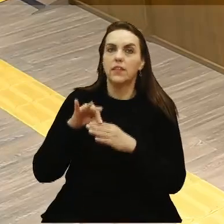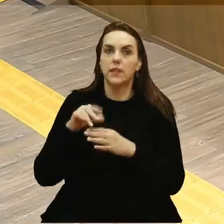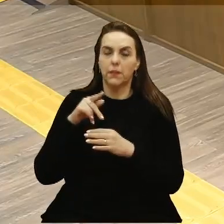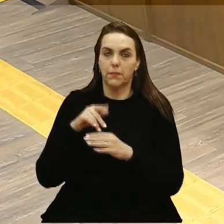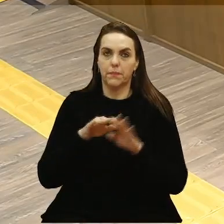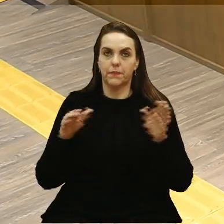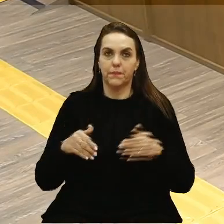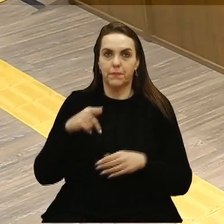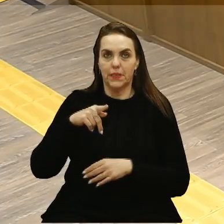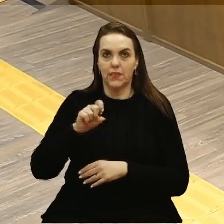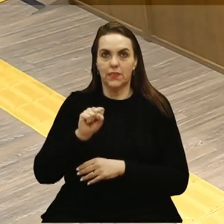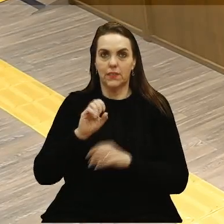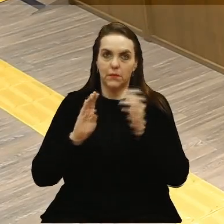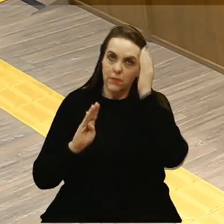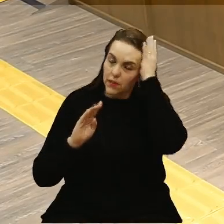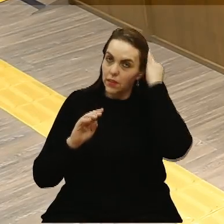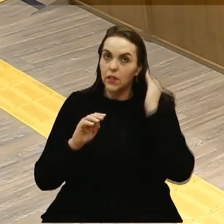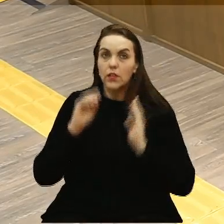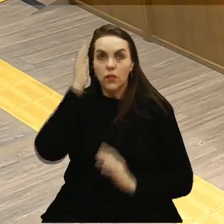Juliano Valim.